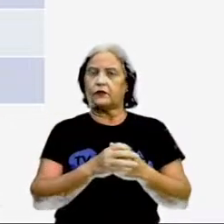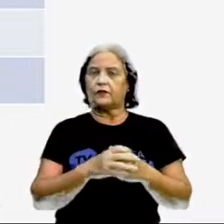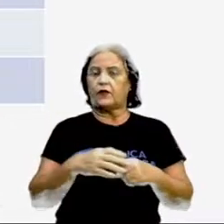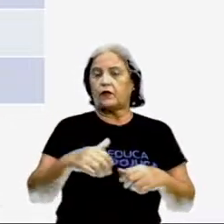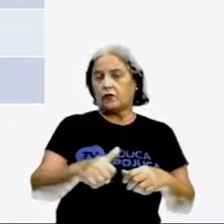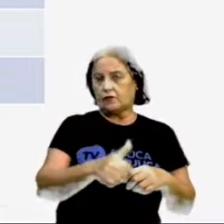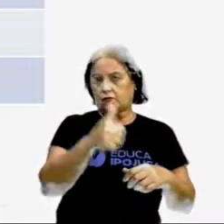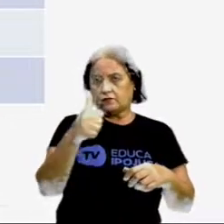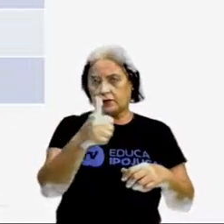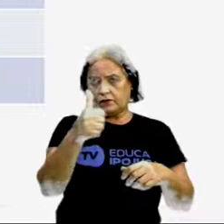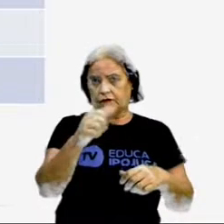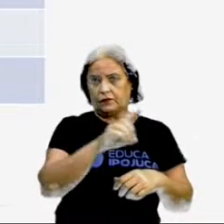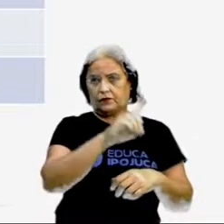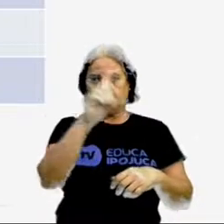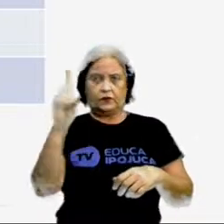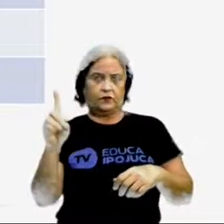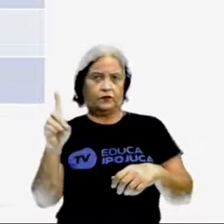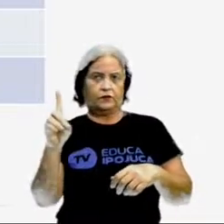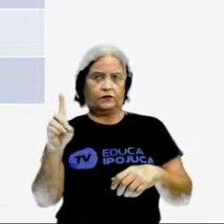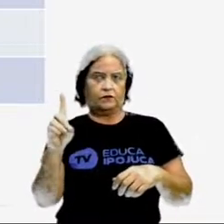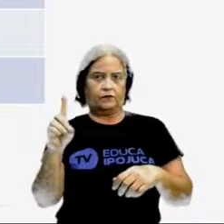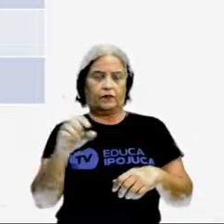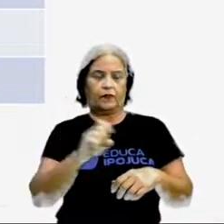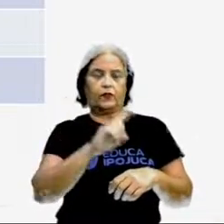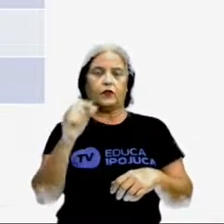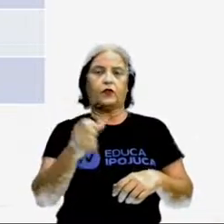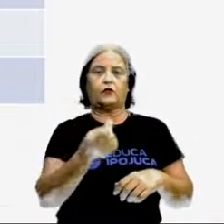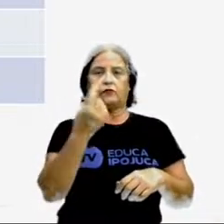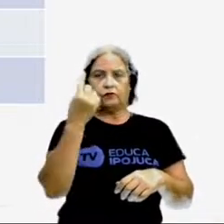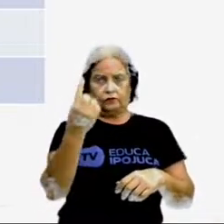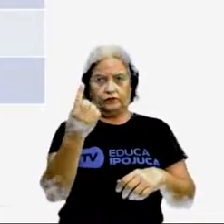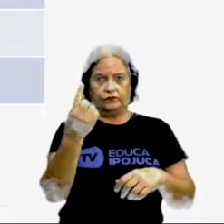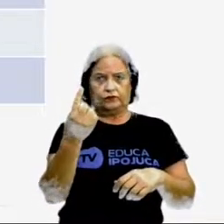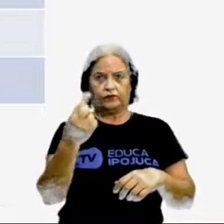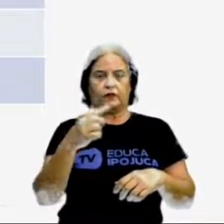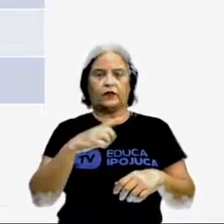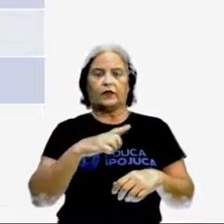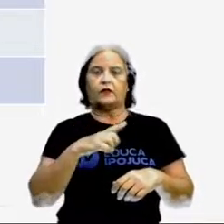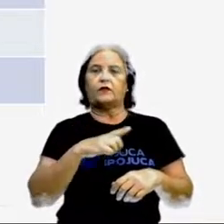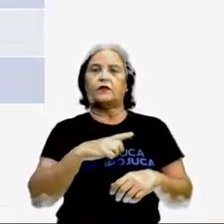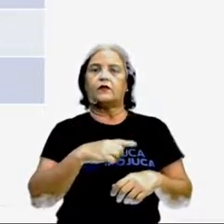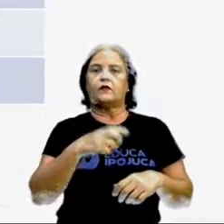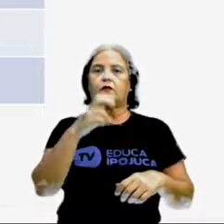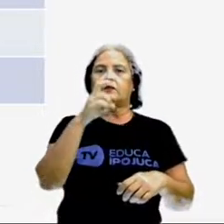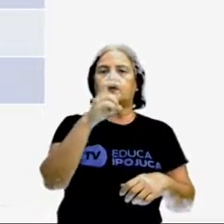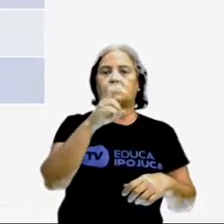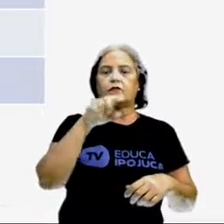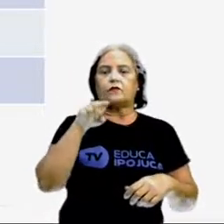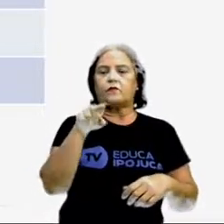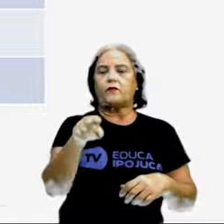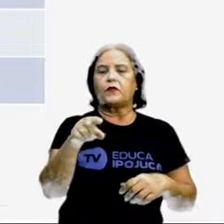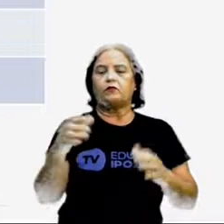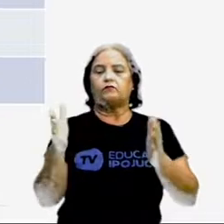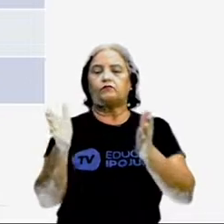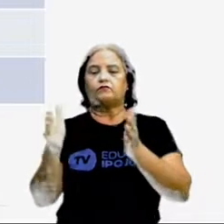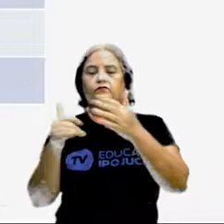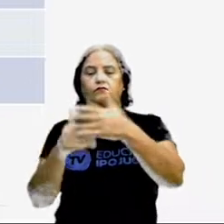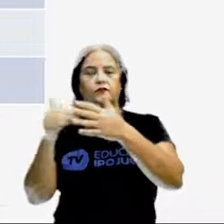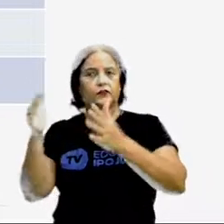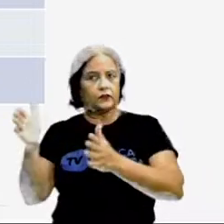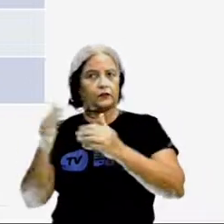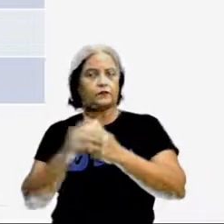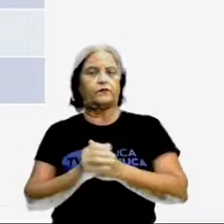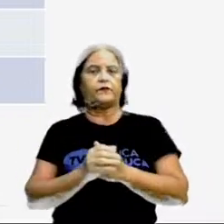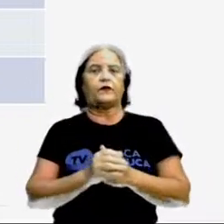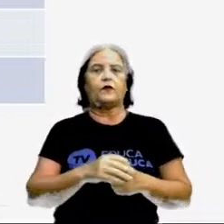no primeiro dia, no dia 1, produzia-se 5 mil sacos. No segundo dia, 10